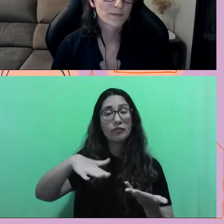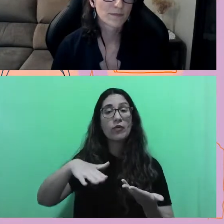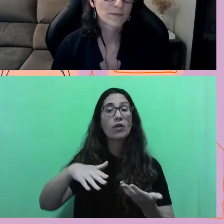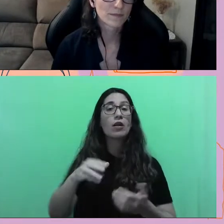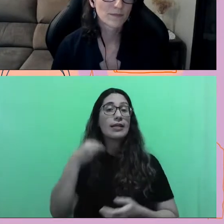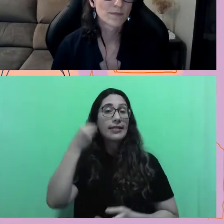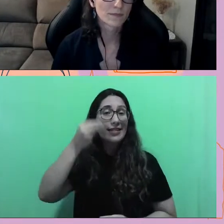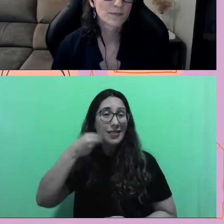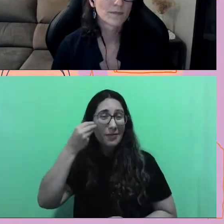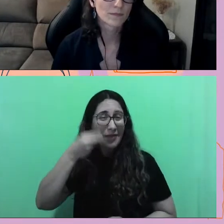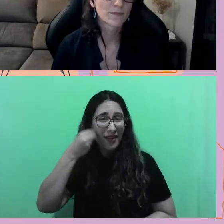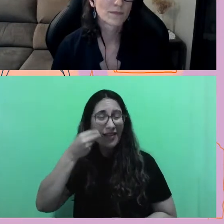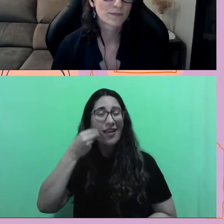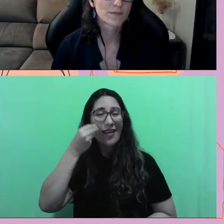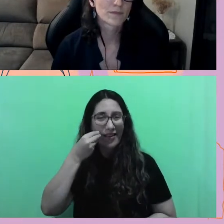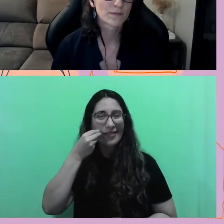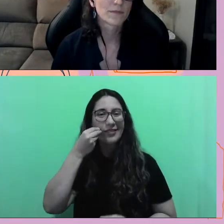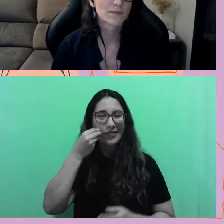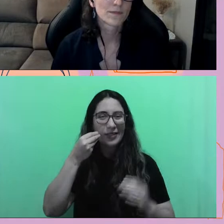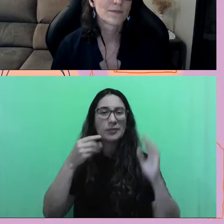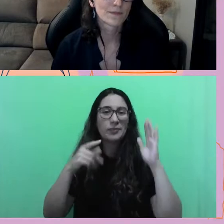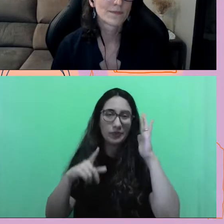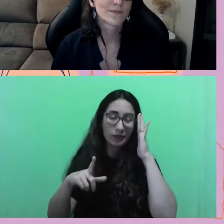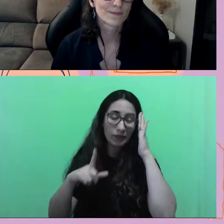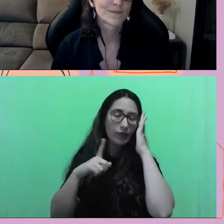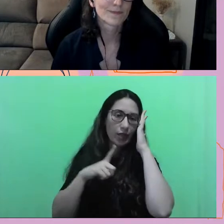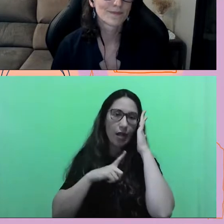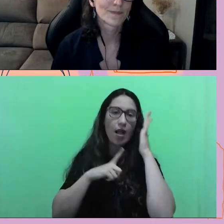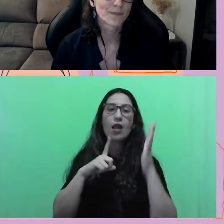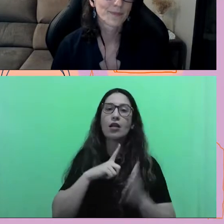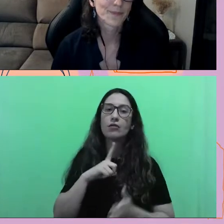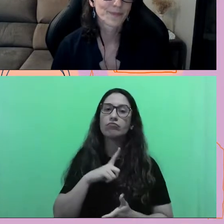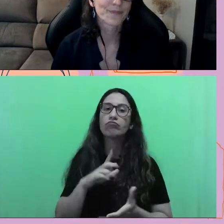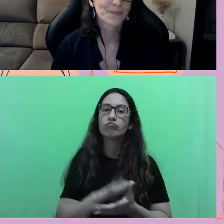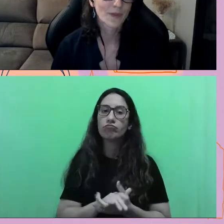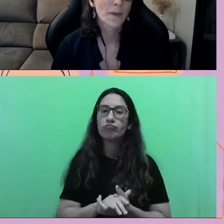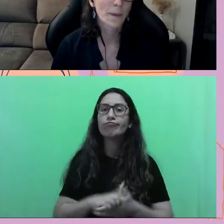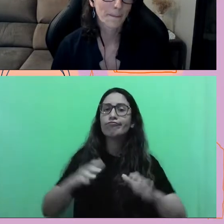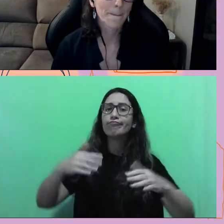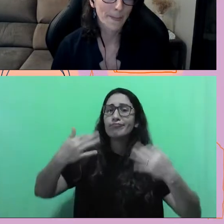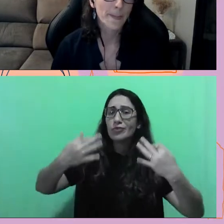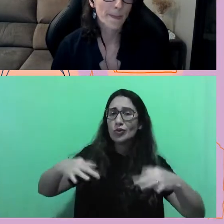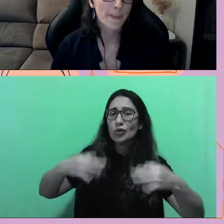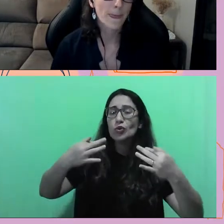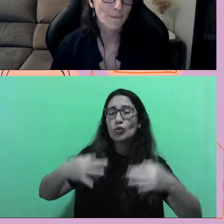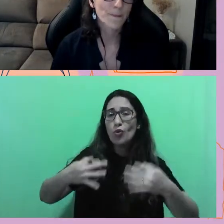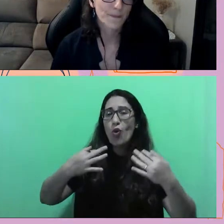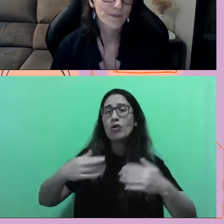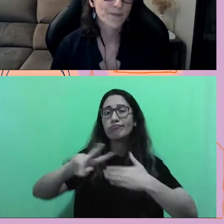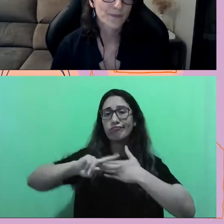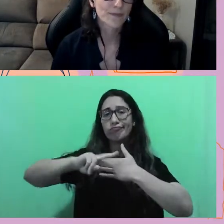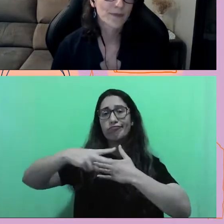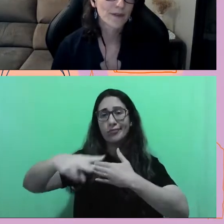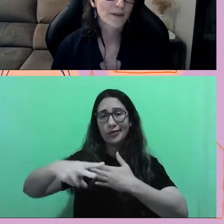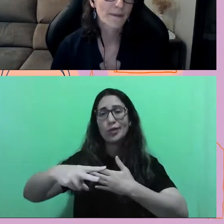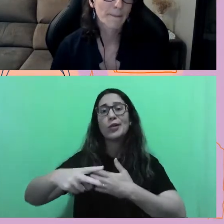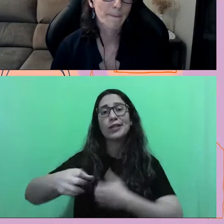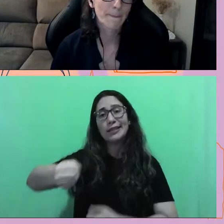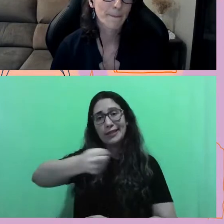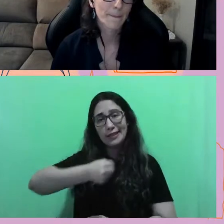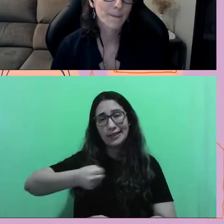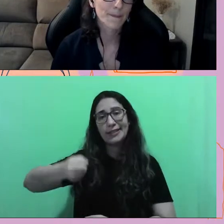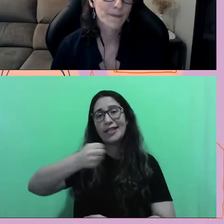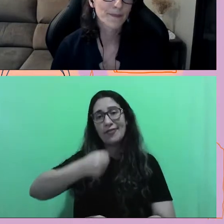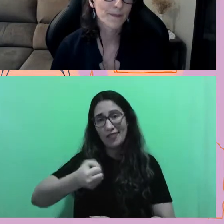em algum momento vão ser atravessados pela dor que o álcool traz, né? Então, assim, nos